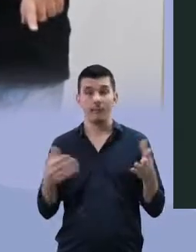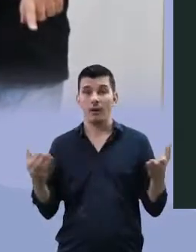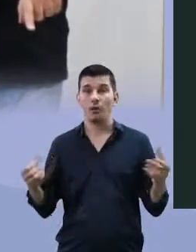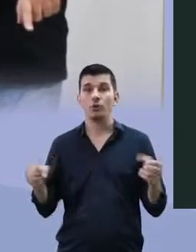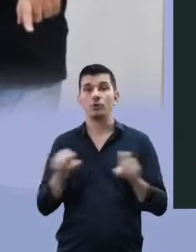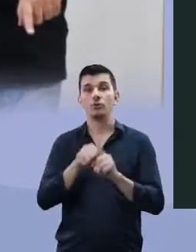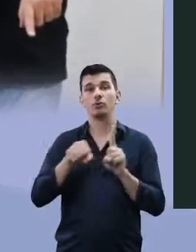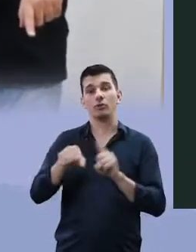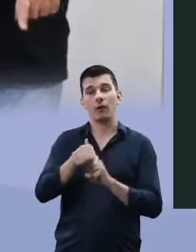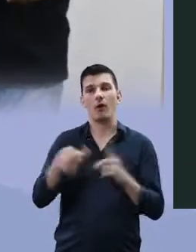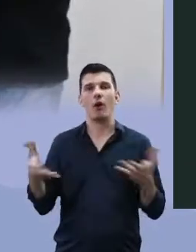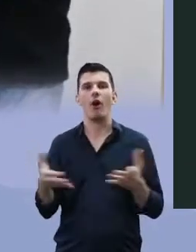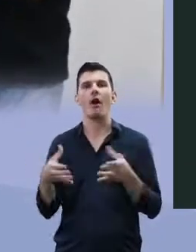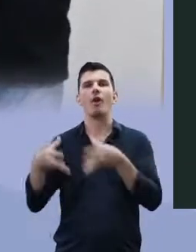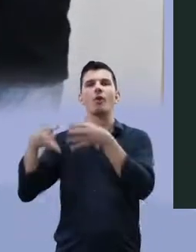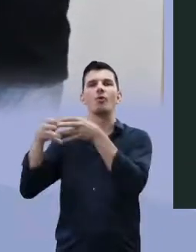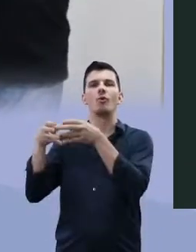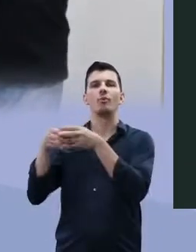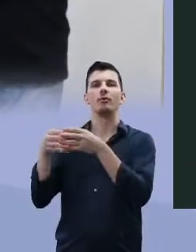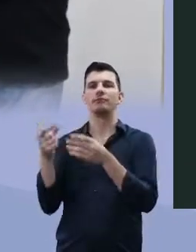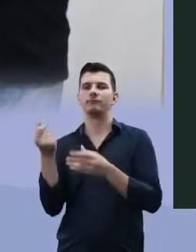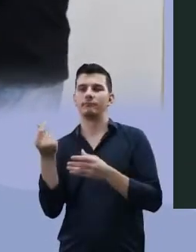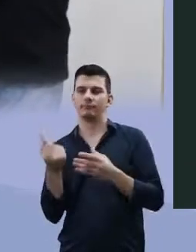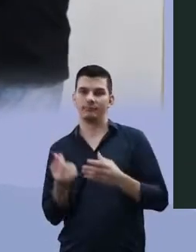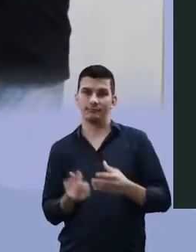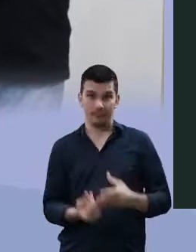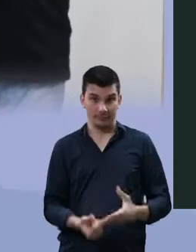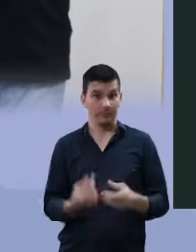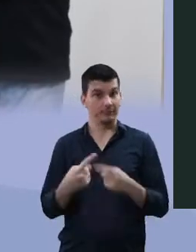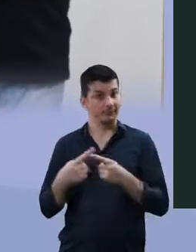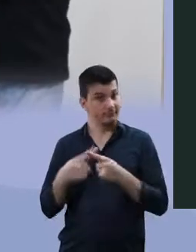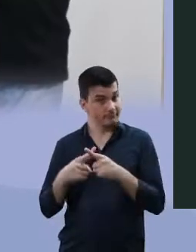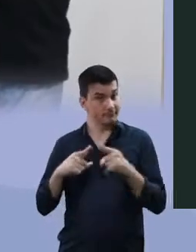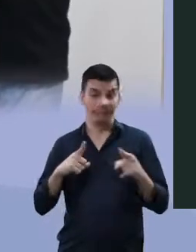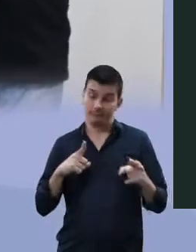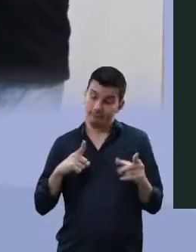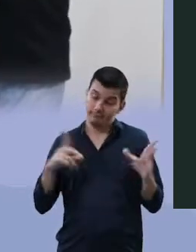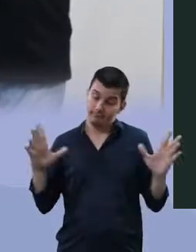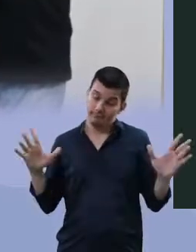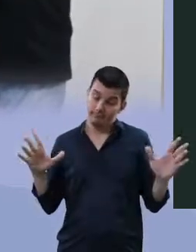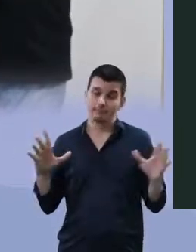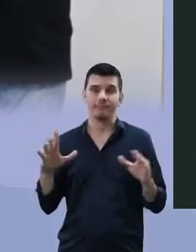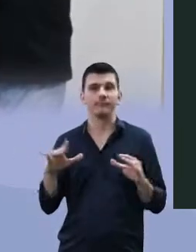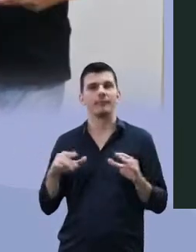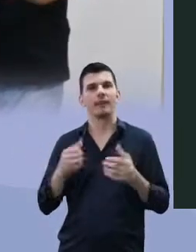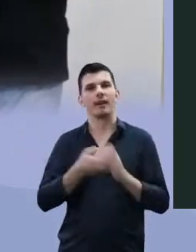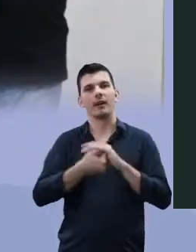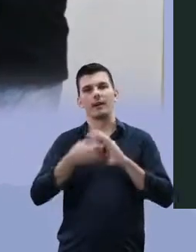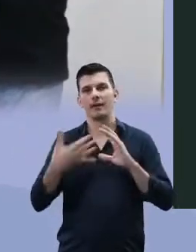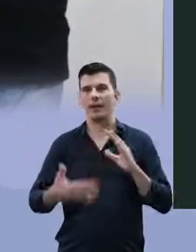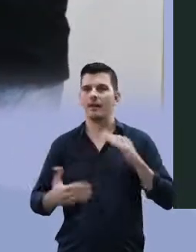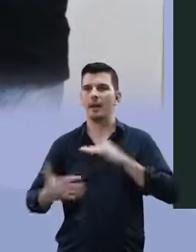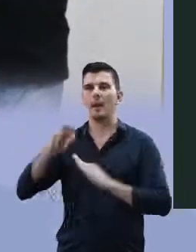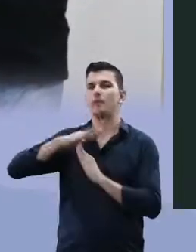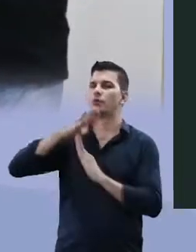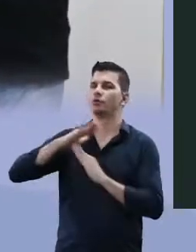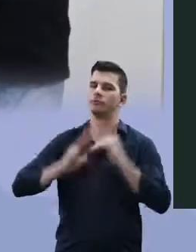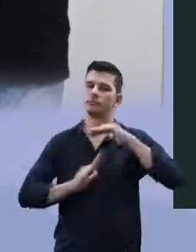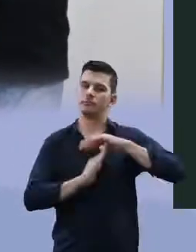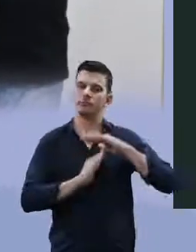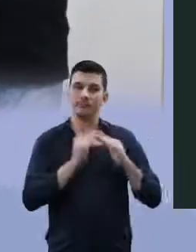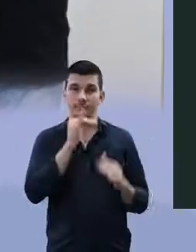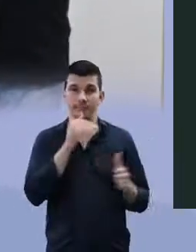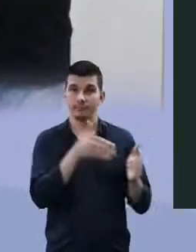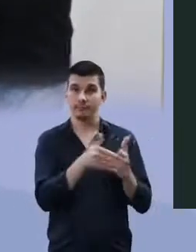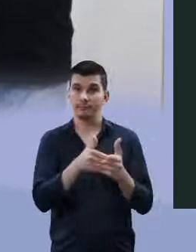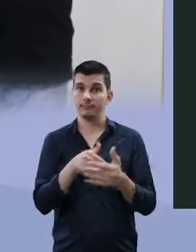elementos limitadores dessa mobilidade, como, por exemplo, origem social, cor da pele, né, nível cultural. E aí